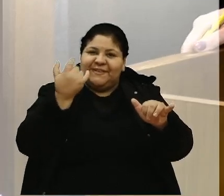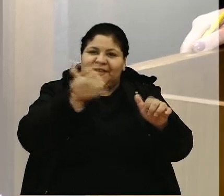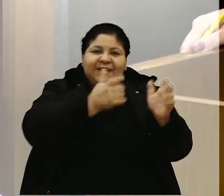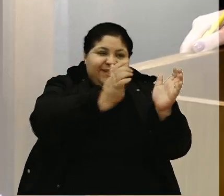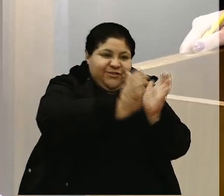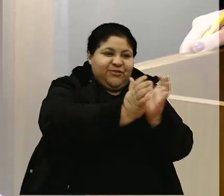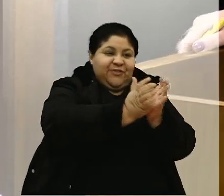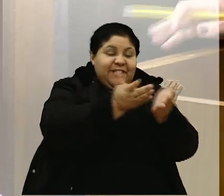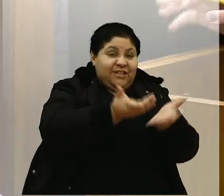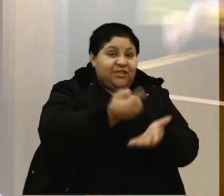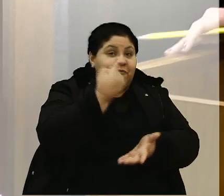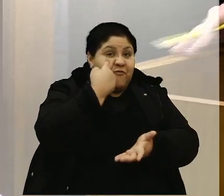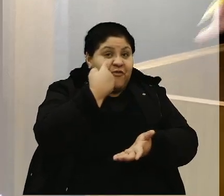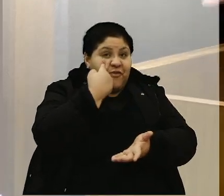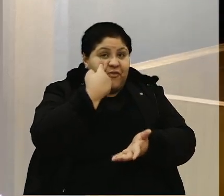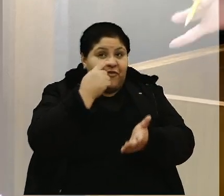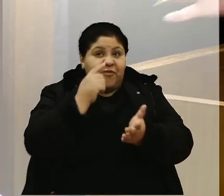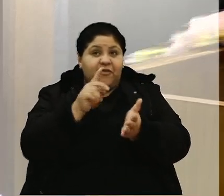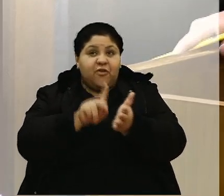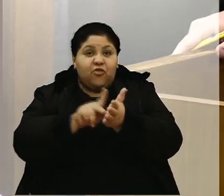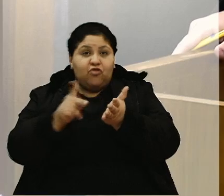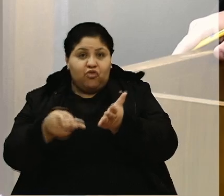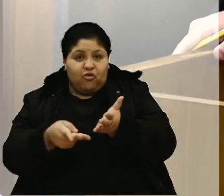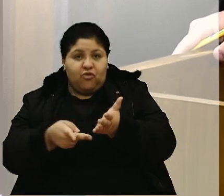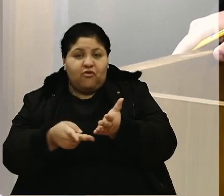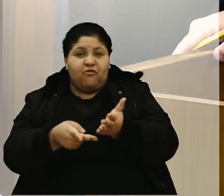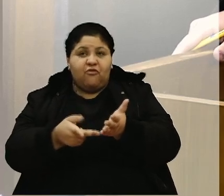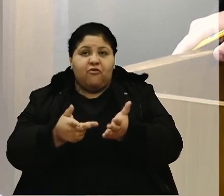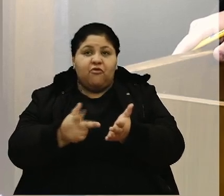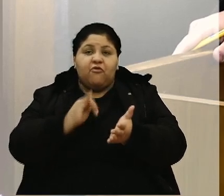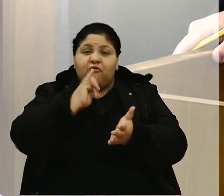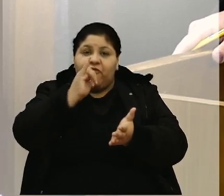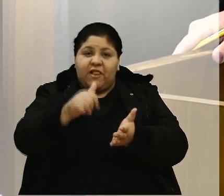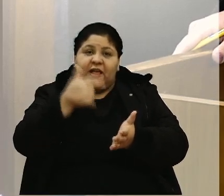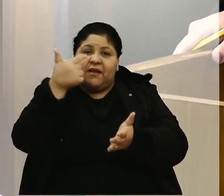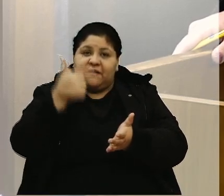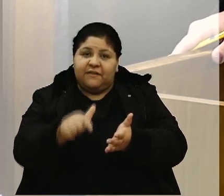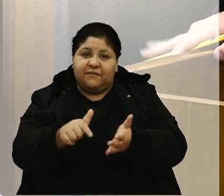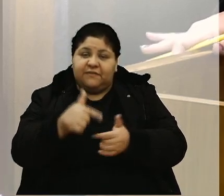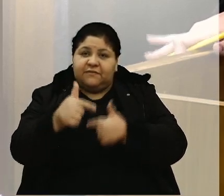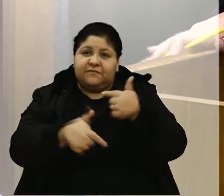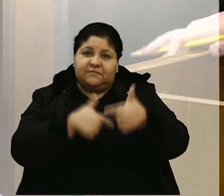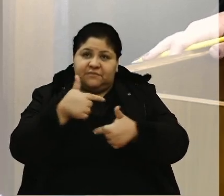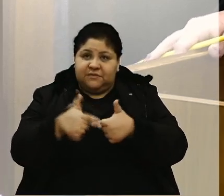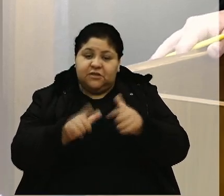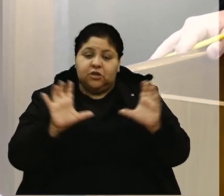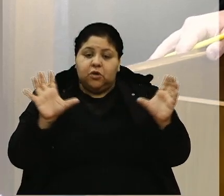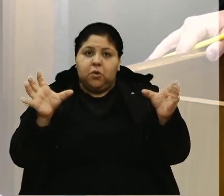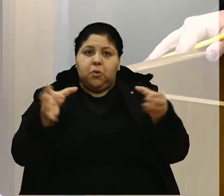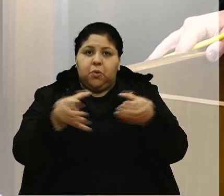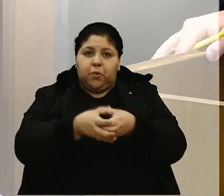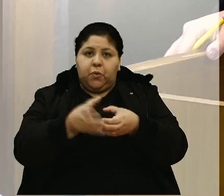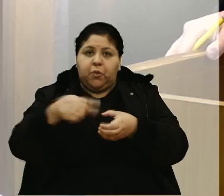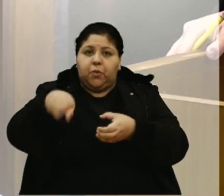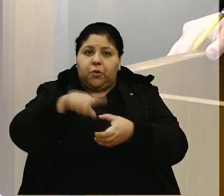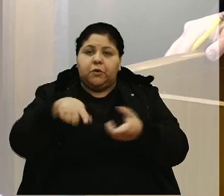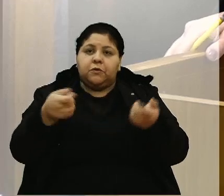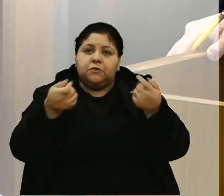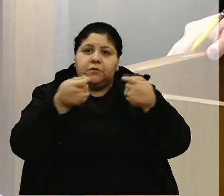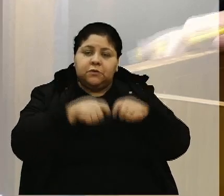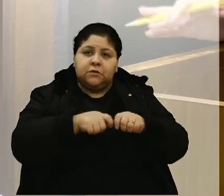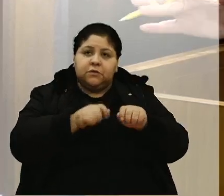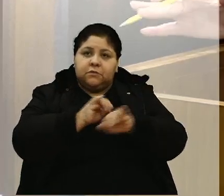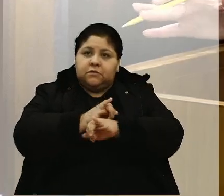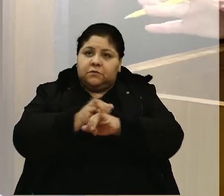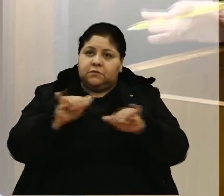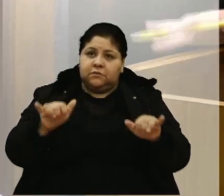tenham visto ontem no jornal, mas eu vou reafirmar isso porque é um trabalho em conjunto e a gente precisa trazer essas